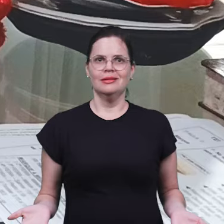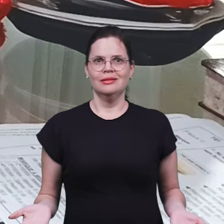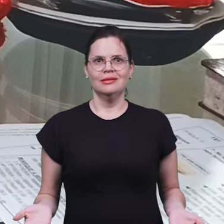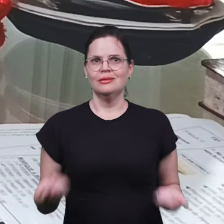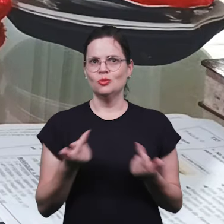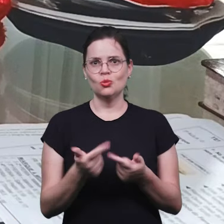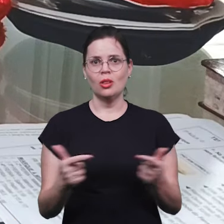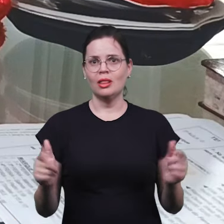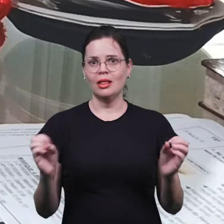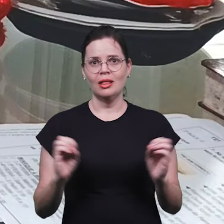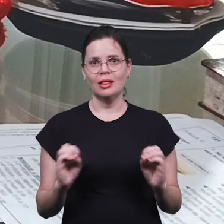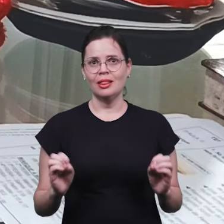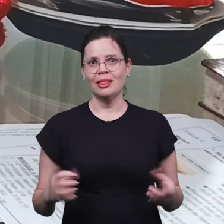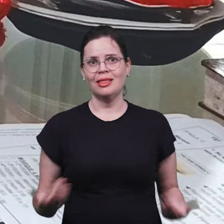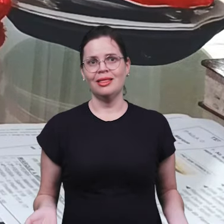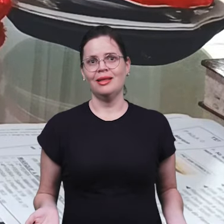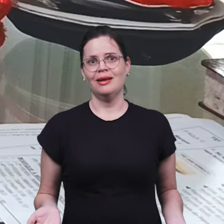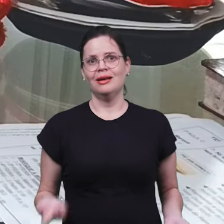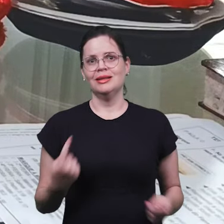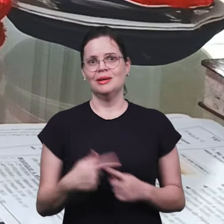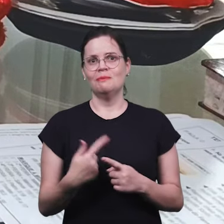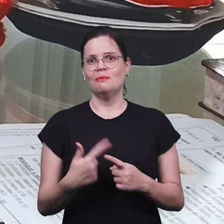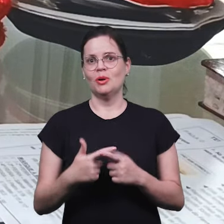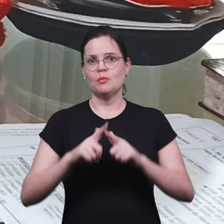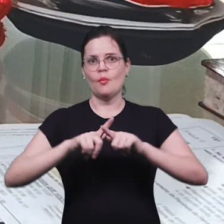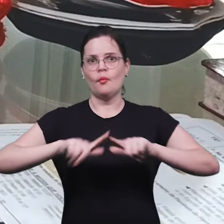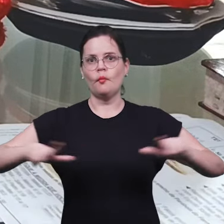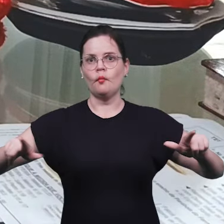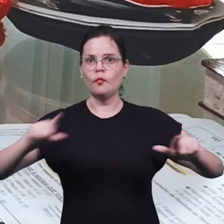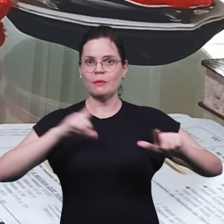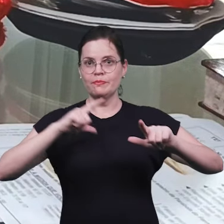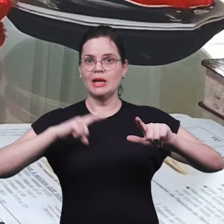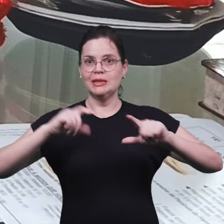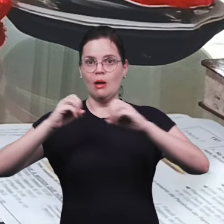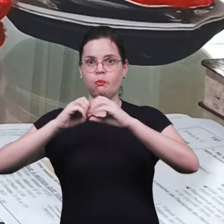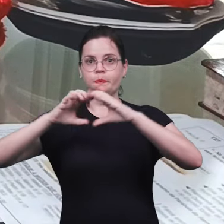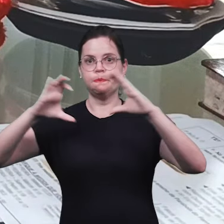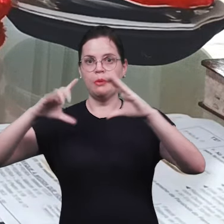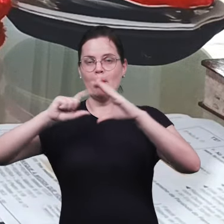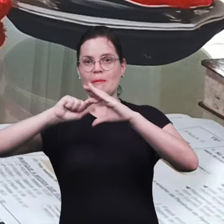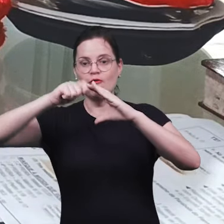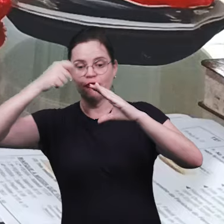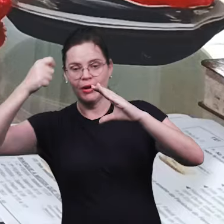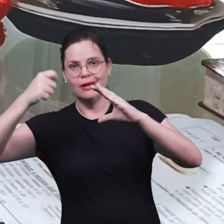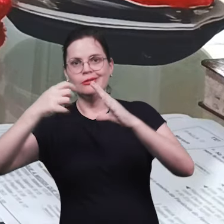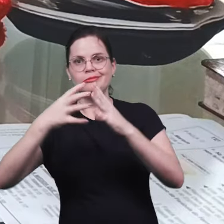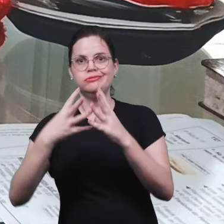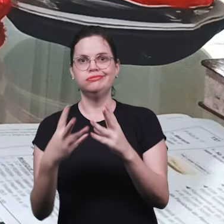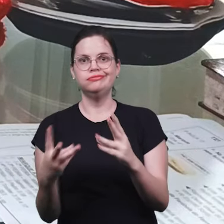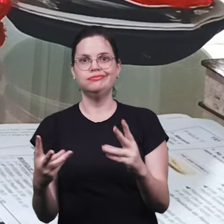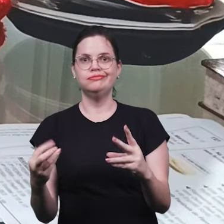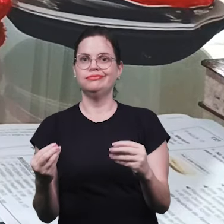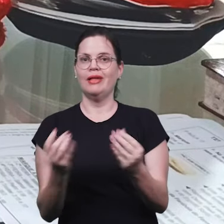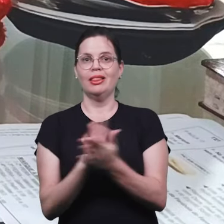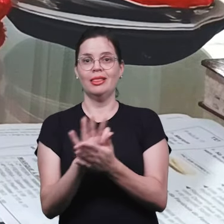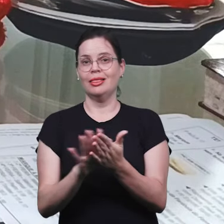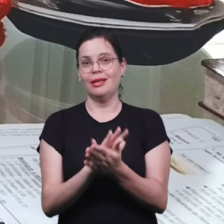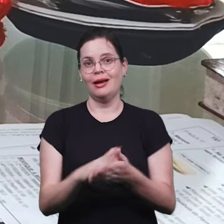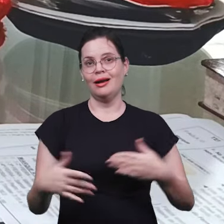Não tem nada, tá vazio. Porque, olha, o fermento ele gera um crescimento rápido,